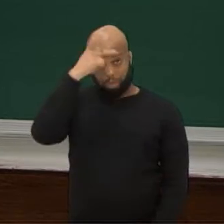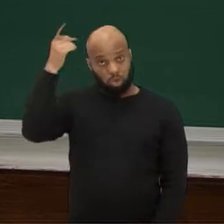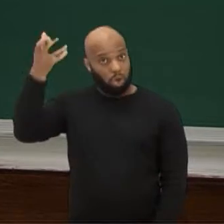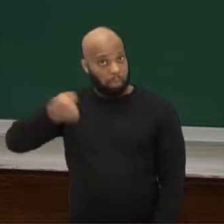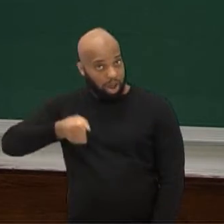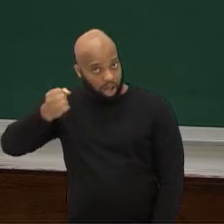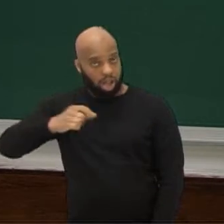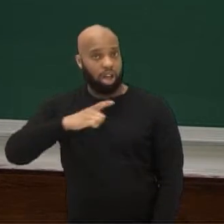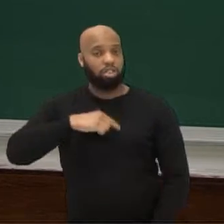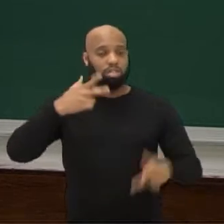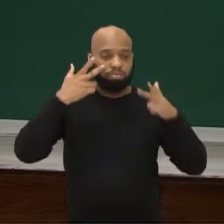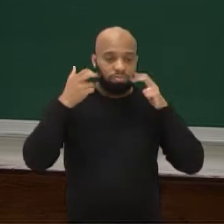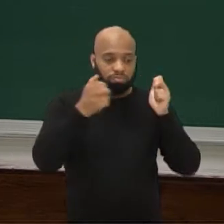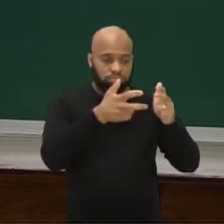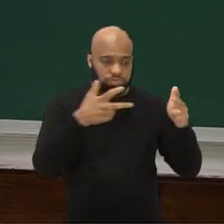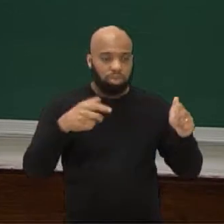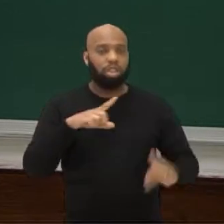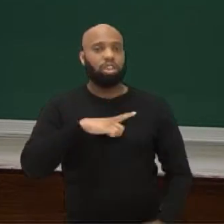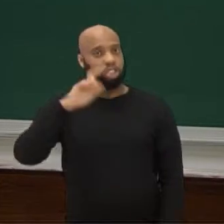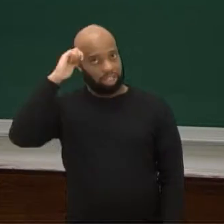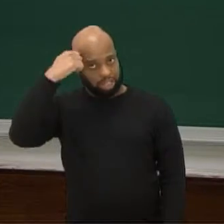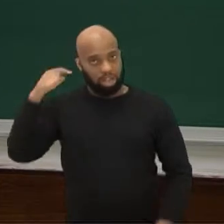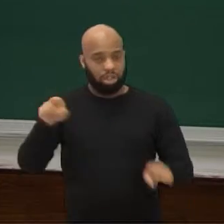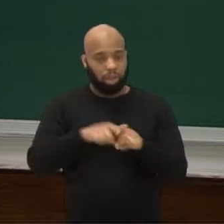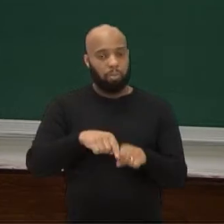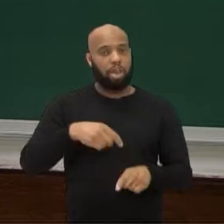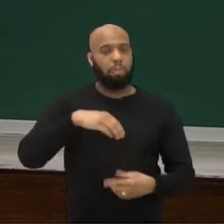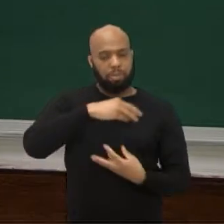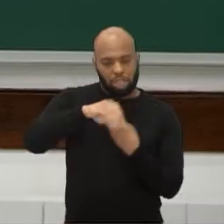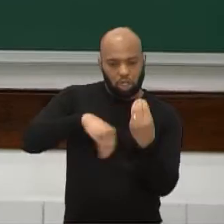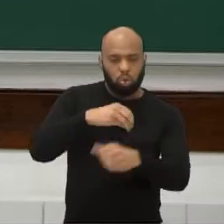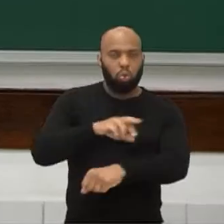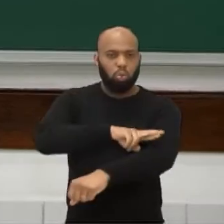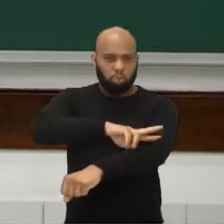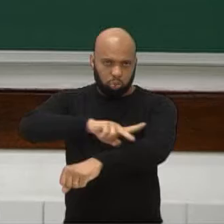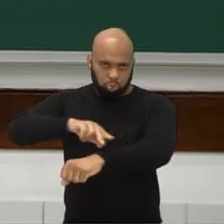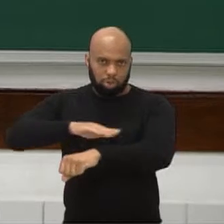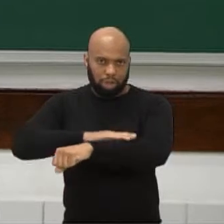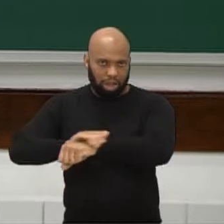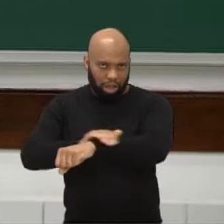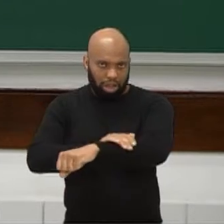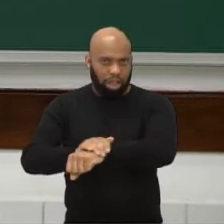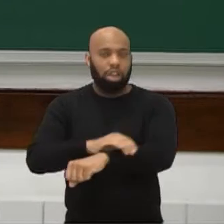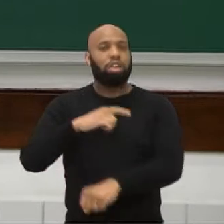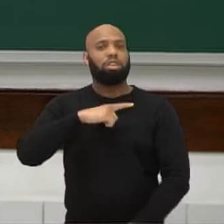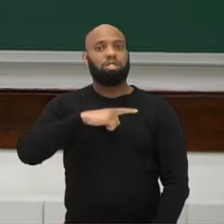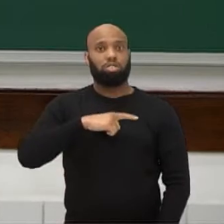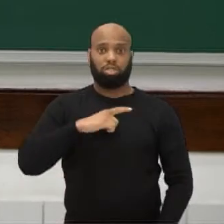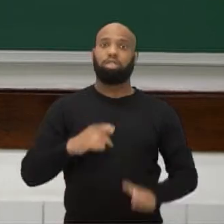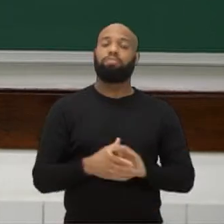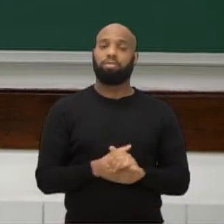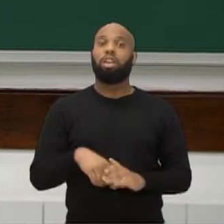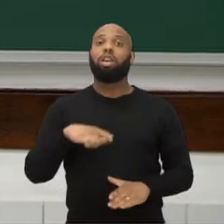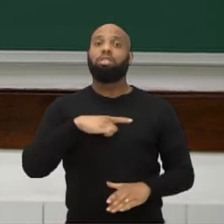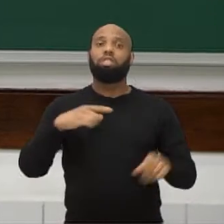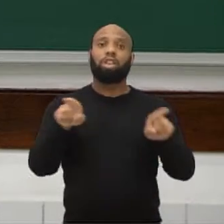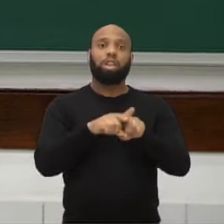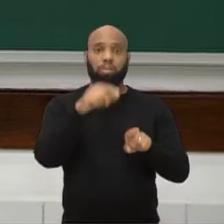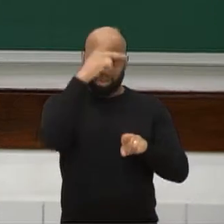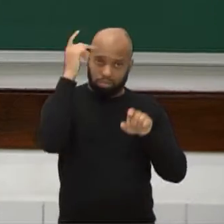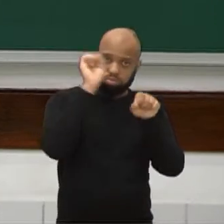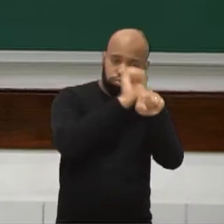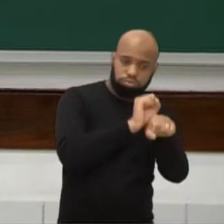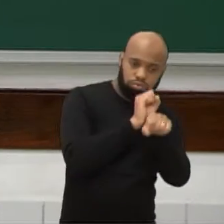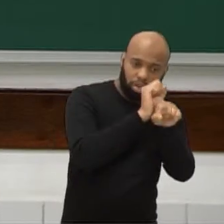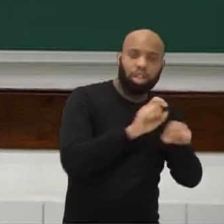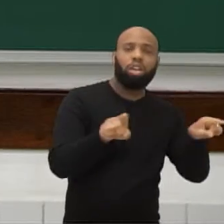tinham índios, tinham negros, tinham os mestiços, que eram a maioria. Aí você tinha as pessoas que eram escravizadas, as pessoas que